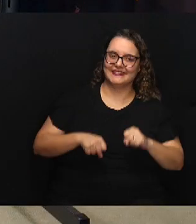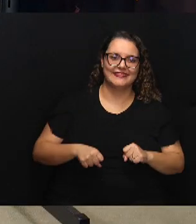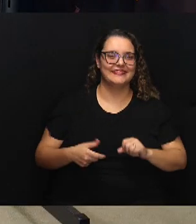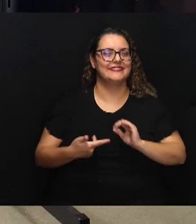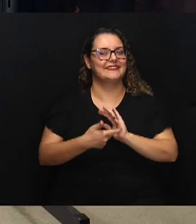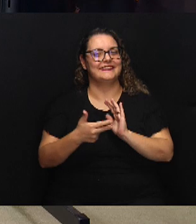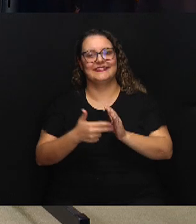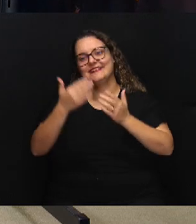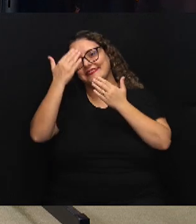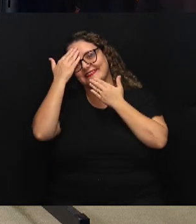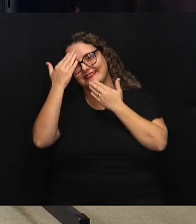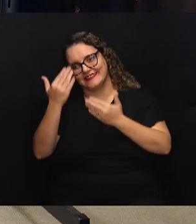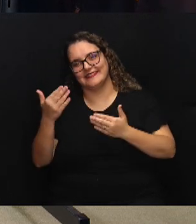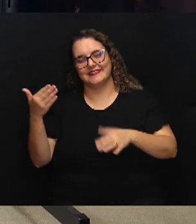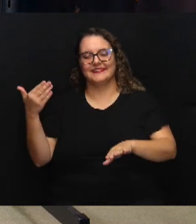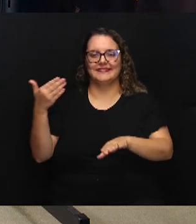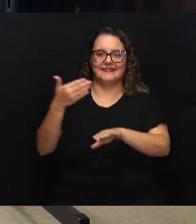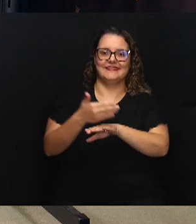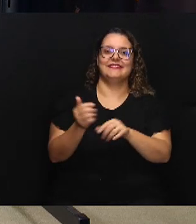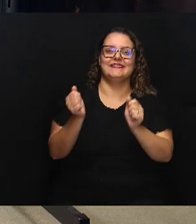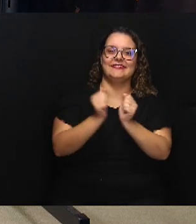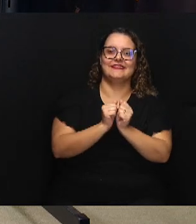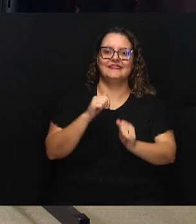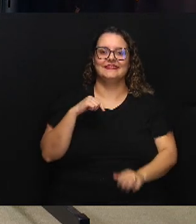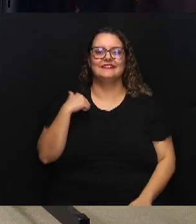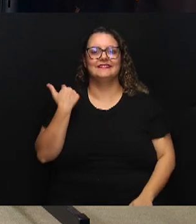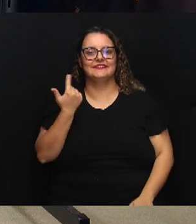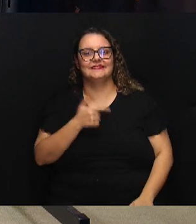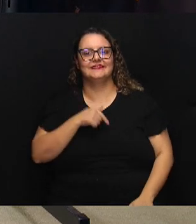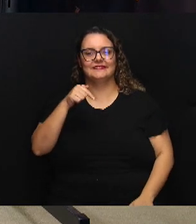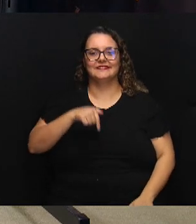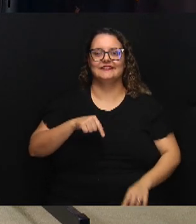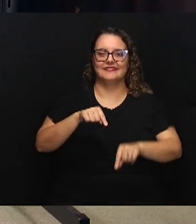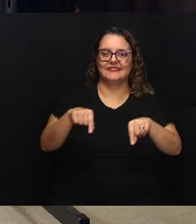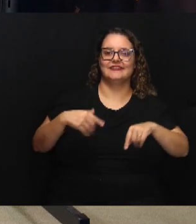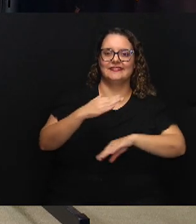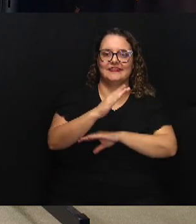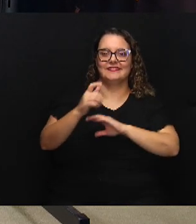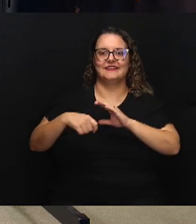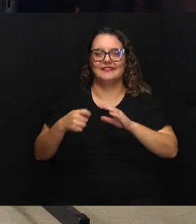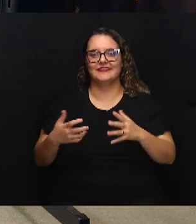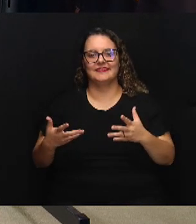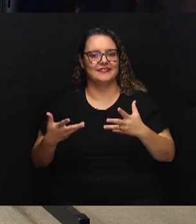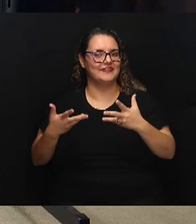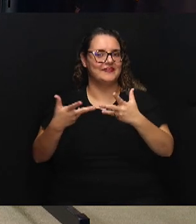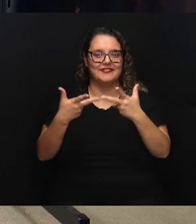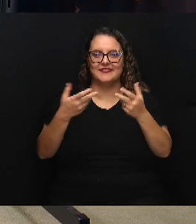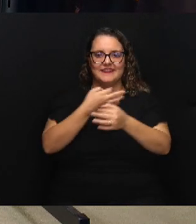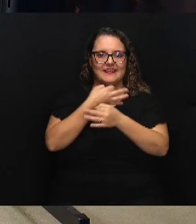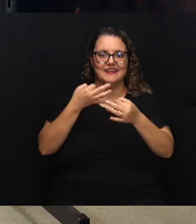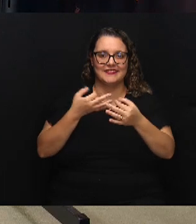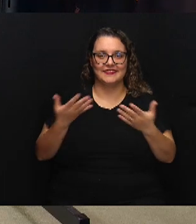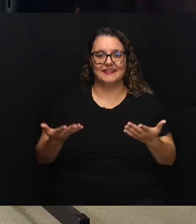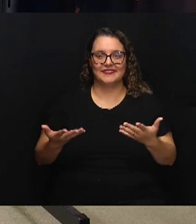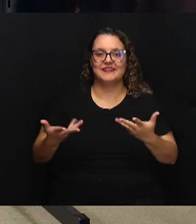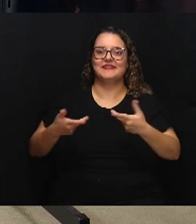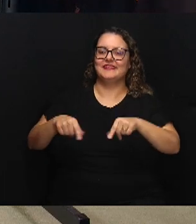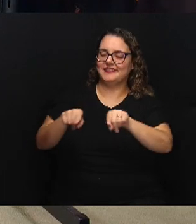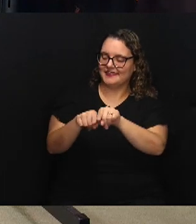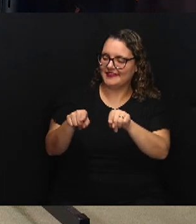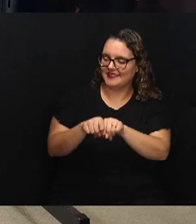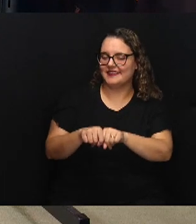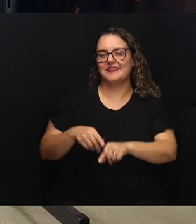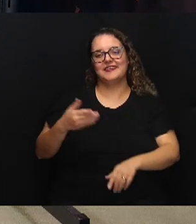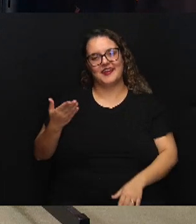sentido. Muito obrigada pela sua participação com a gente aqui no Estúdio Câmara. Foi maravilhoso. E maravilhoso também